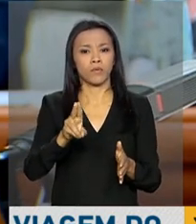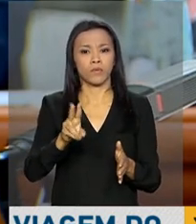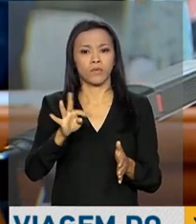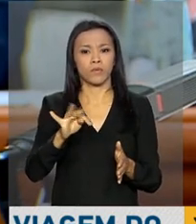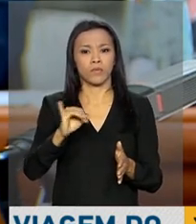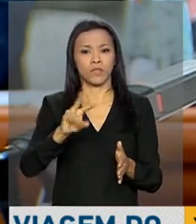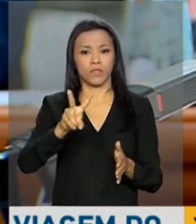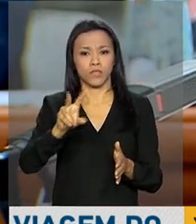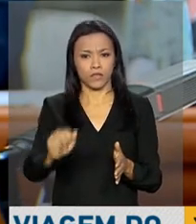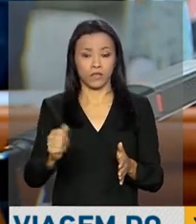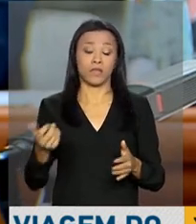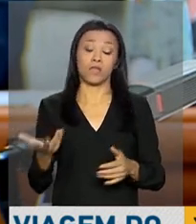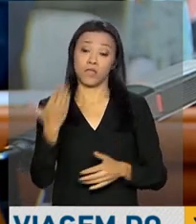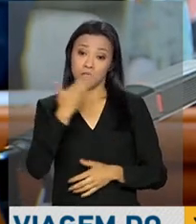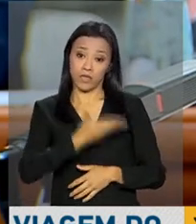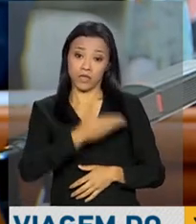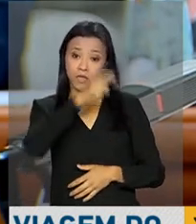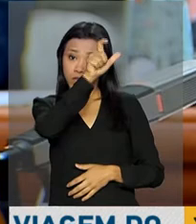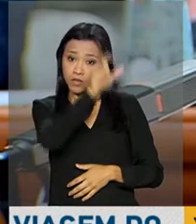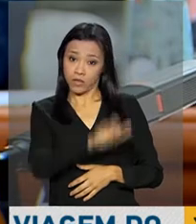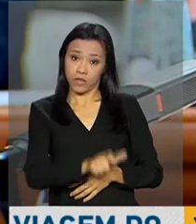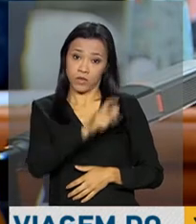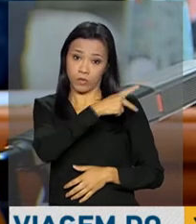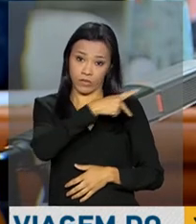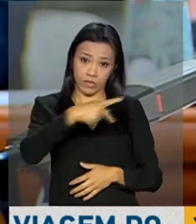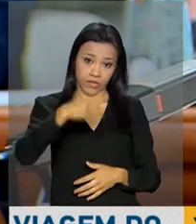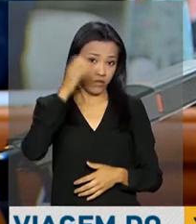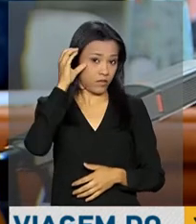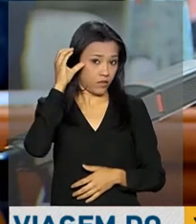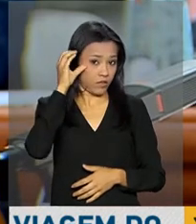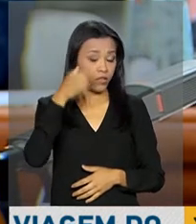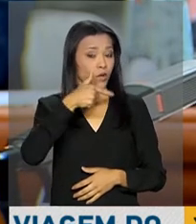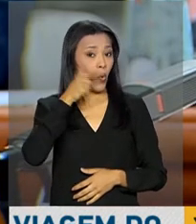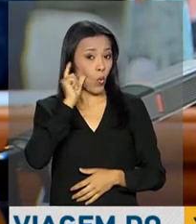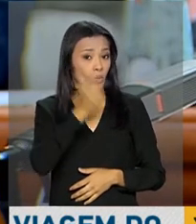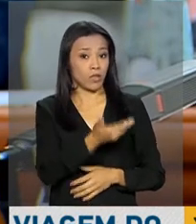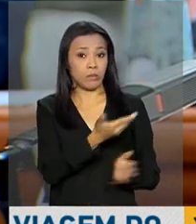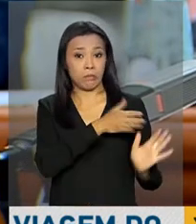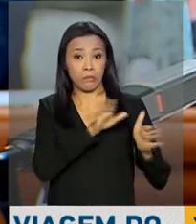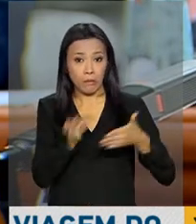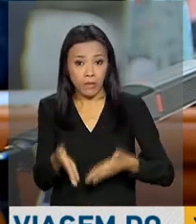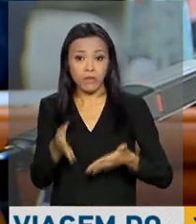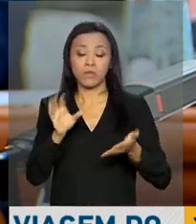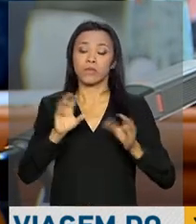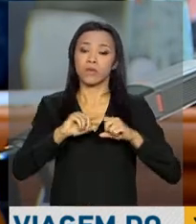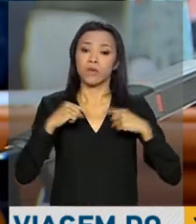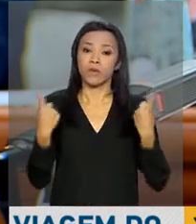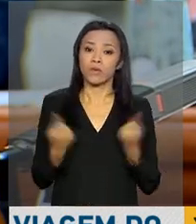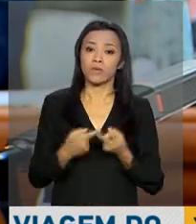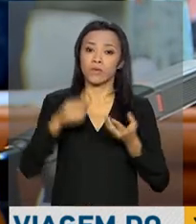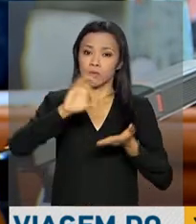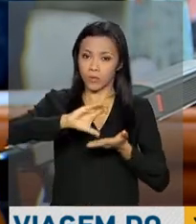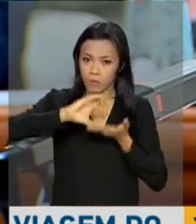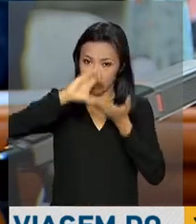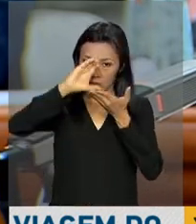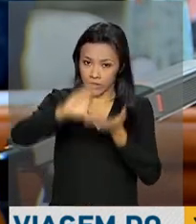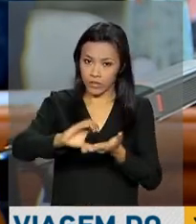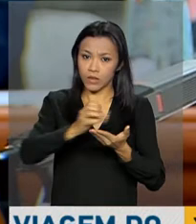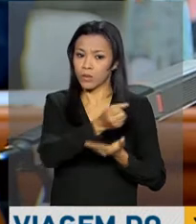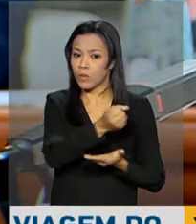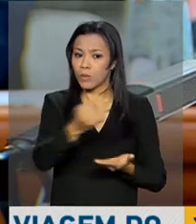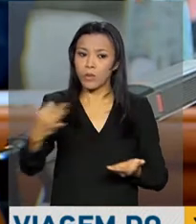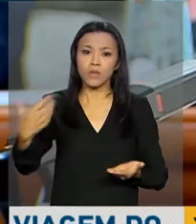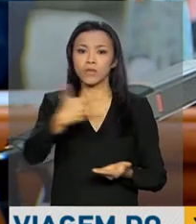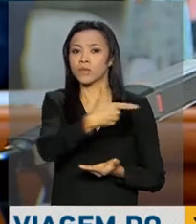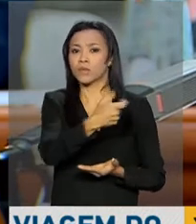é extraordinária a reunião de ontem do Conselho Empresarial, com mais de 1.200